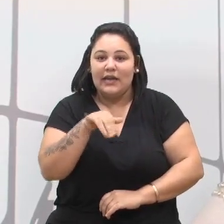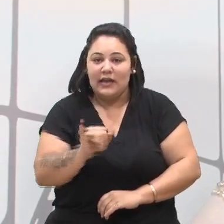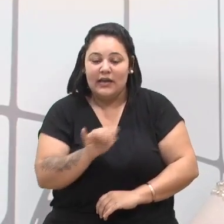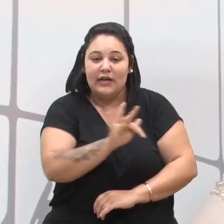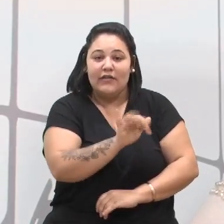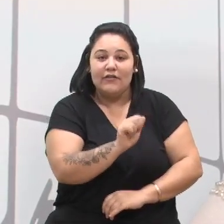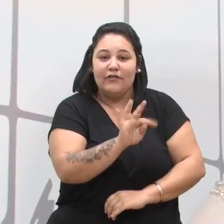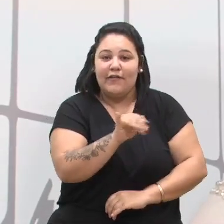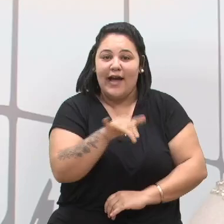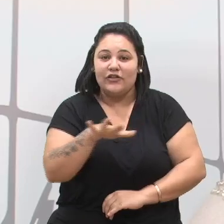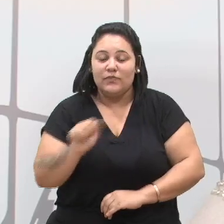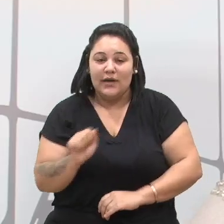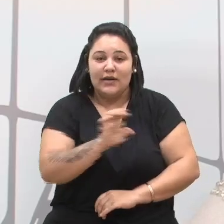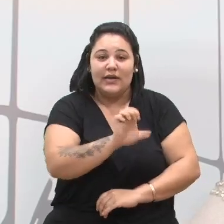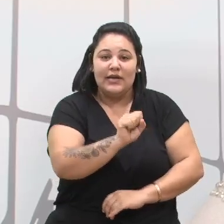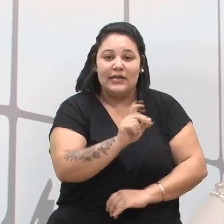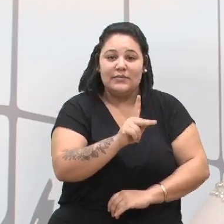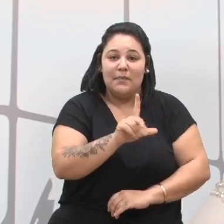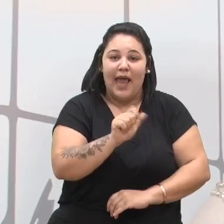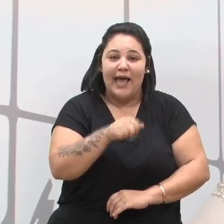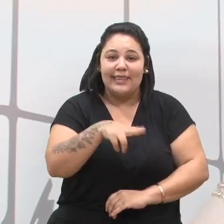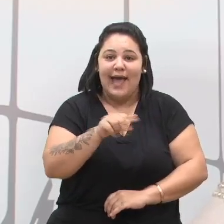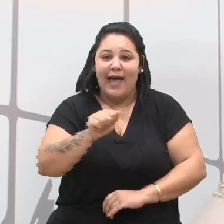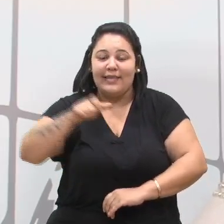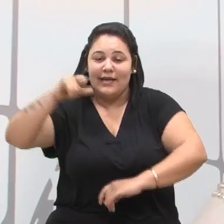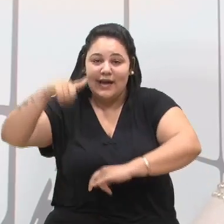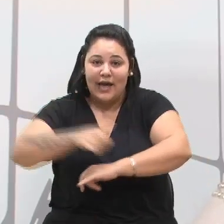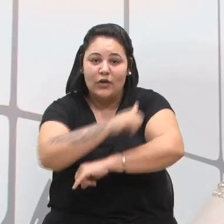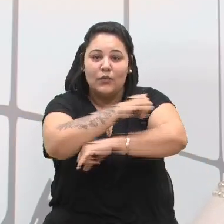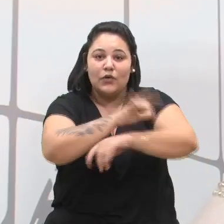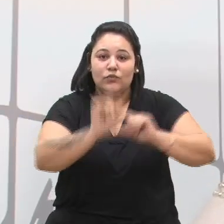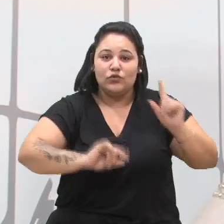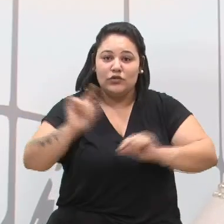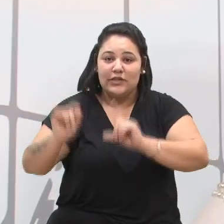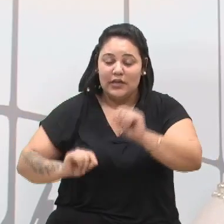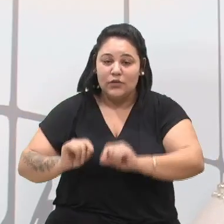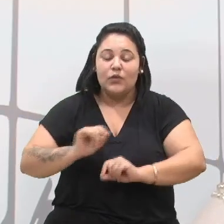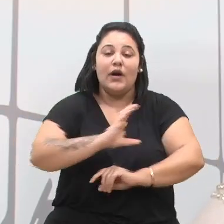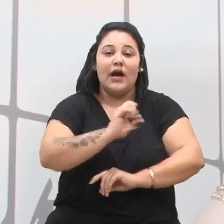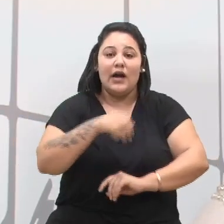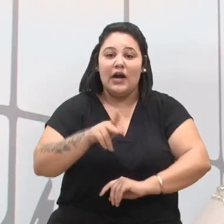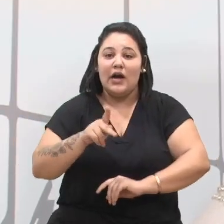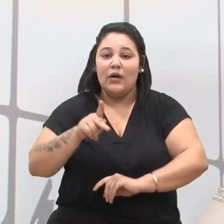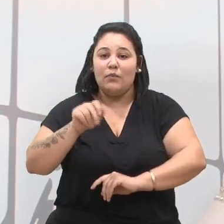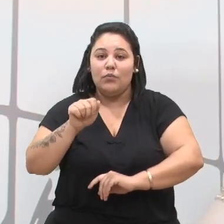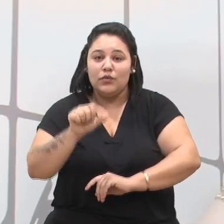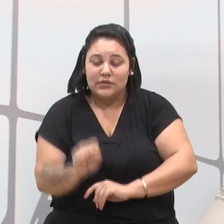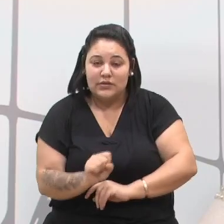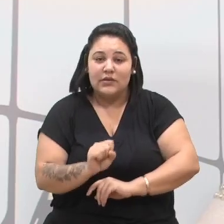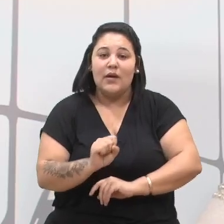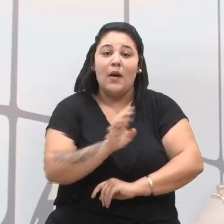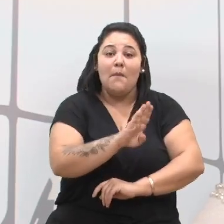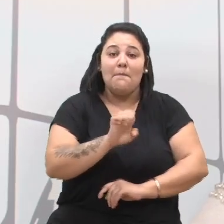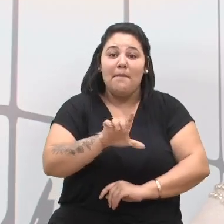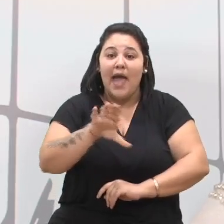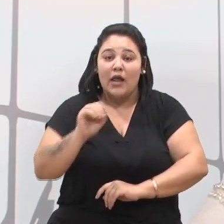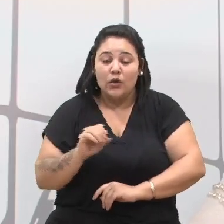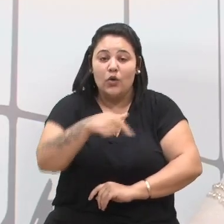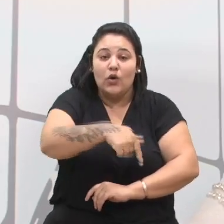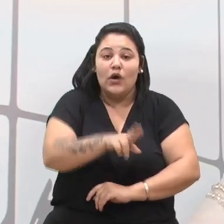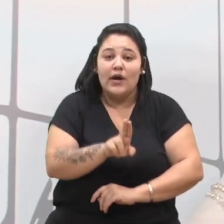Esplanada, Cruzeiro, Aeroporto, Campos da Serra, Belo Horizonte, Quênio,